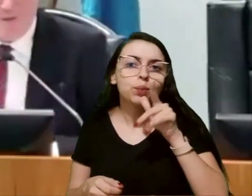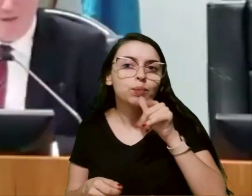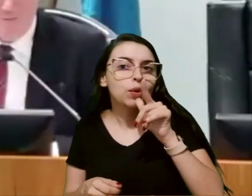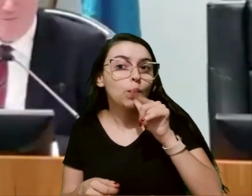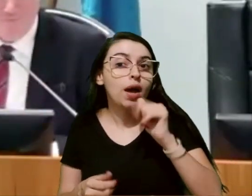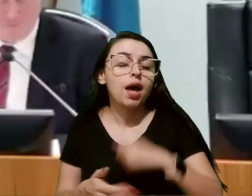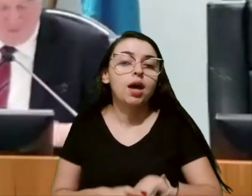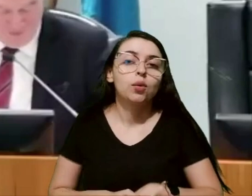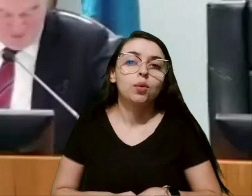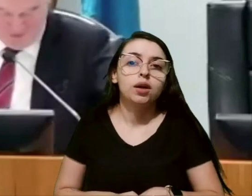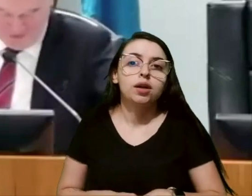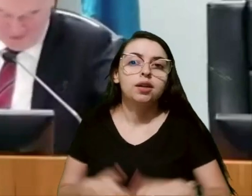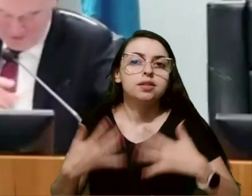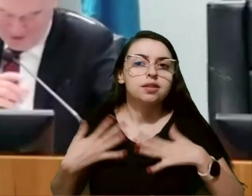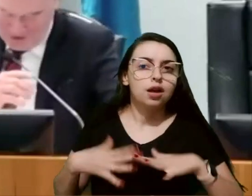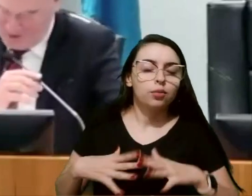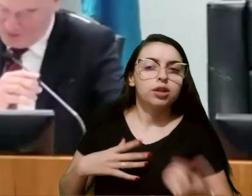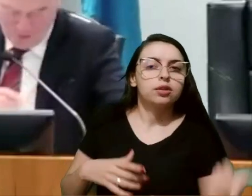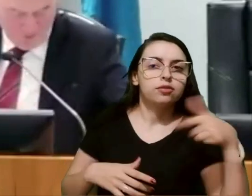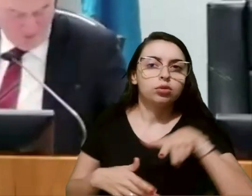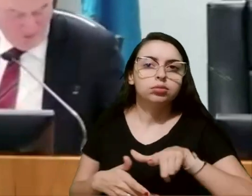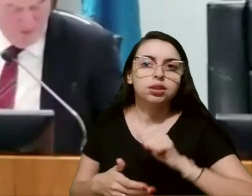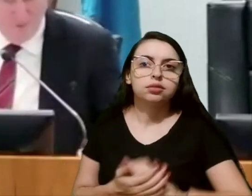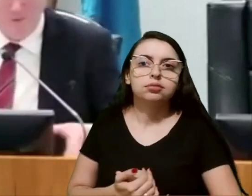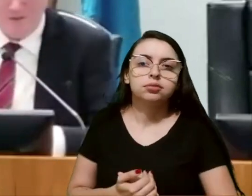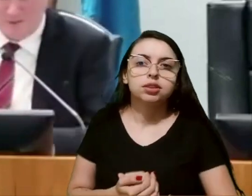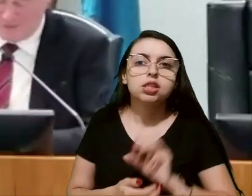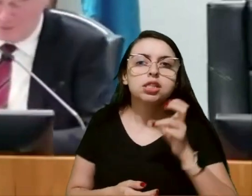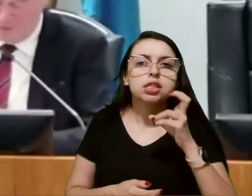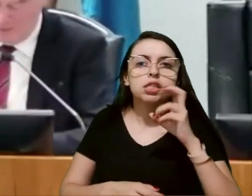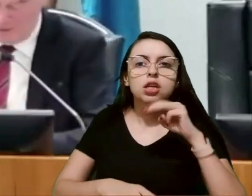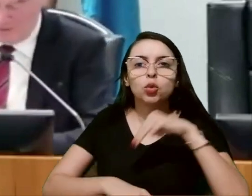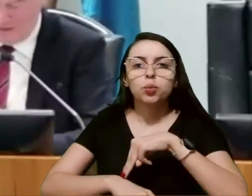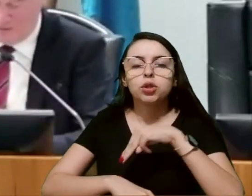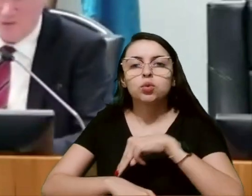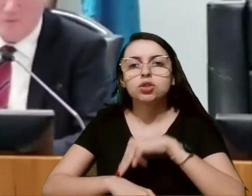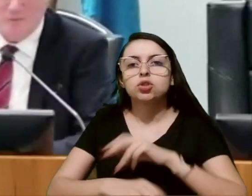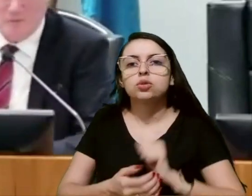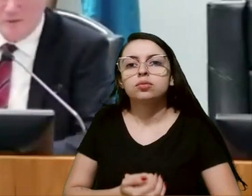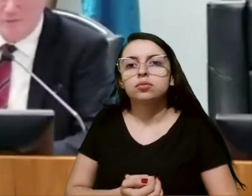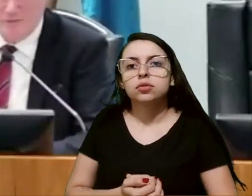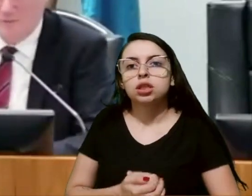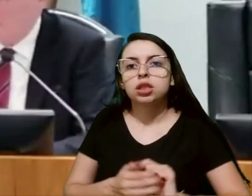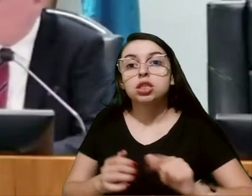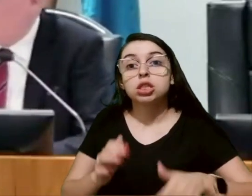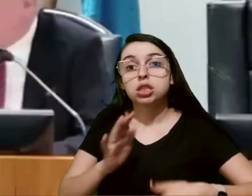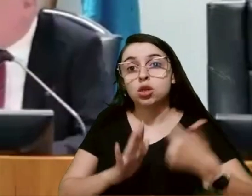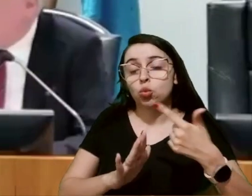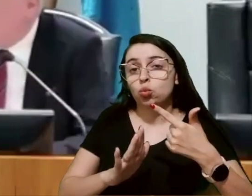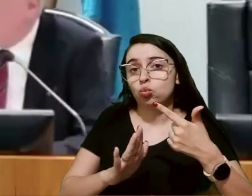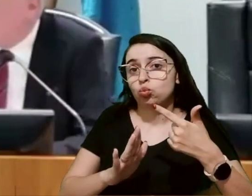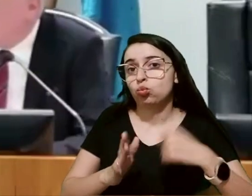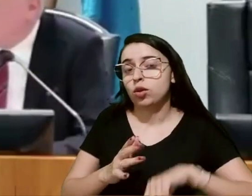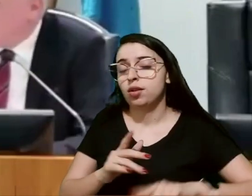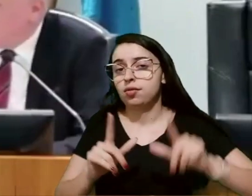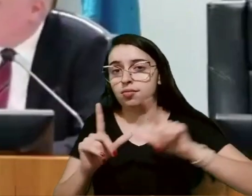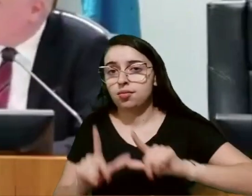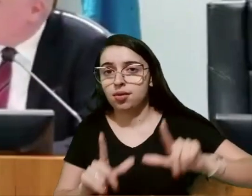uma aguinha e a gente já retoma. Vamos dar 5 minutinhos. Aí nós temos a segunda parte até o final